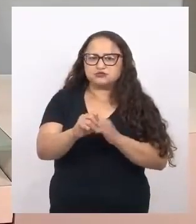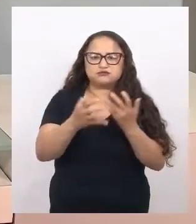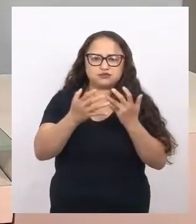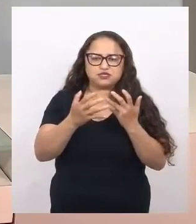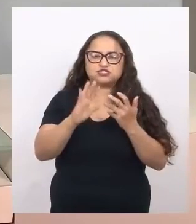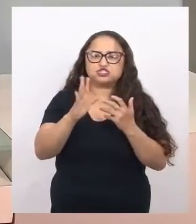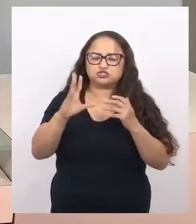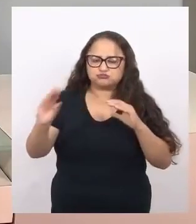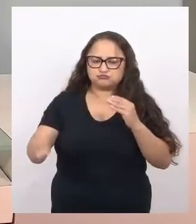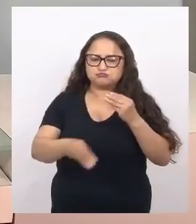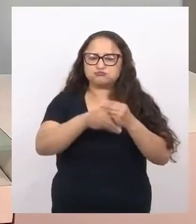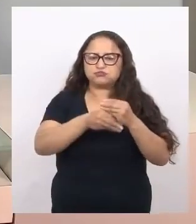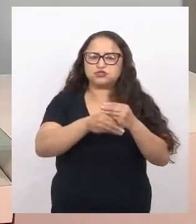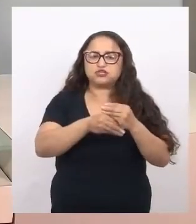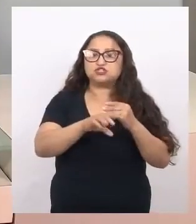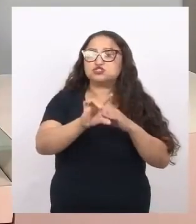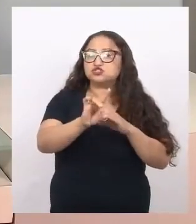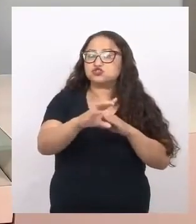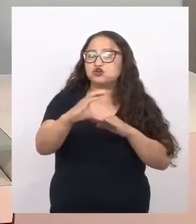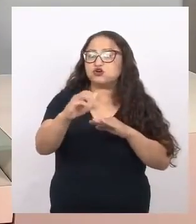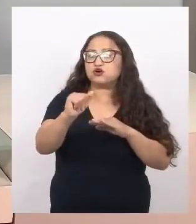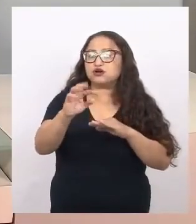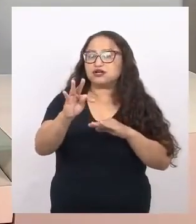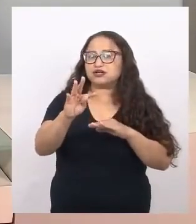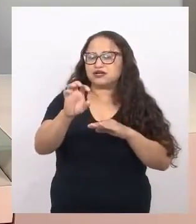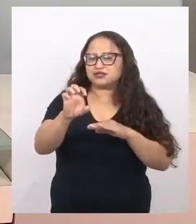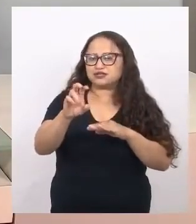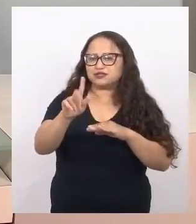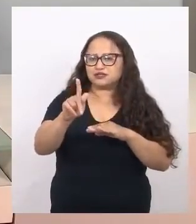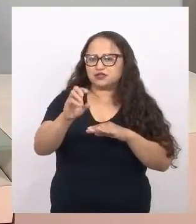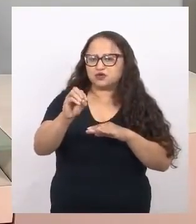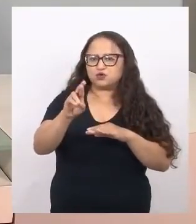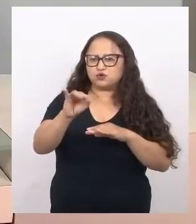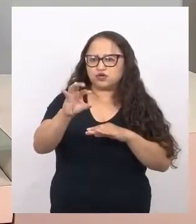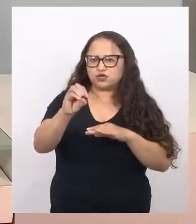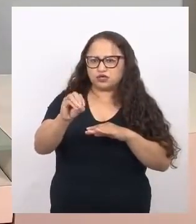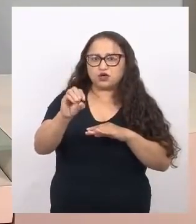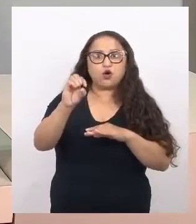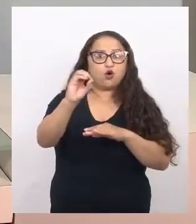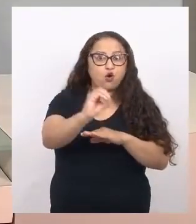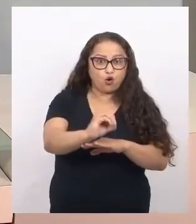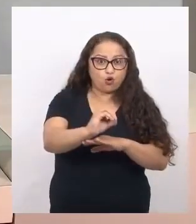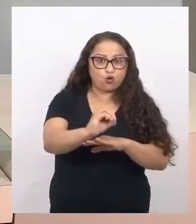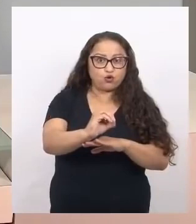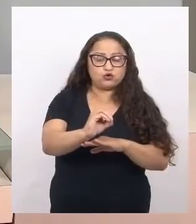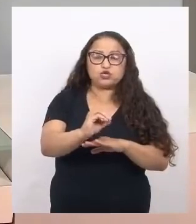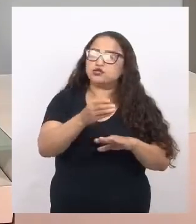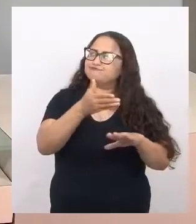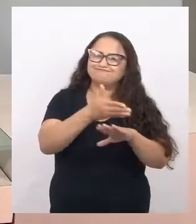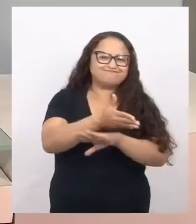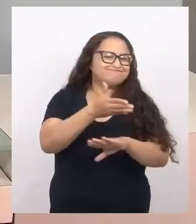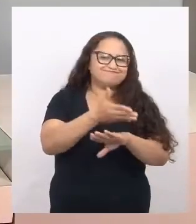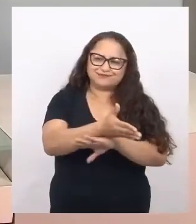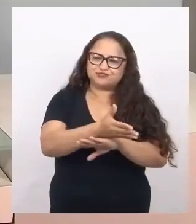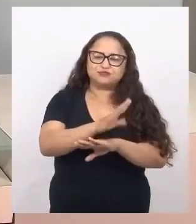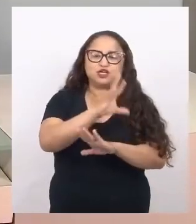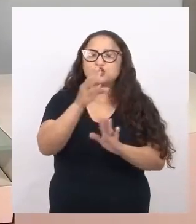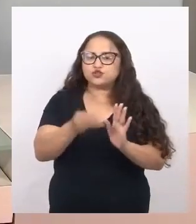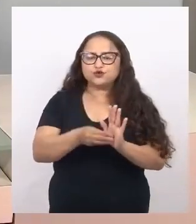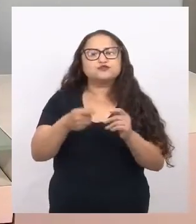compulsória, com exceção do categoria O, que se não manifestar, não participa da atribuição. Então, todos devem